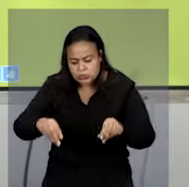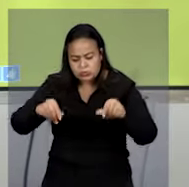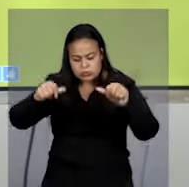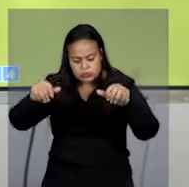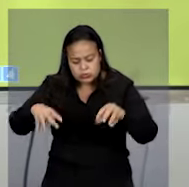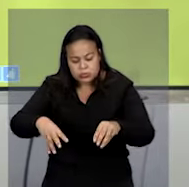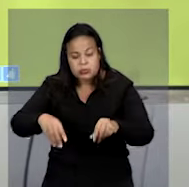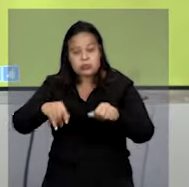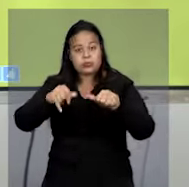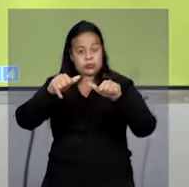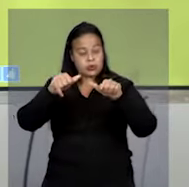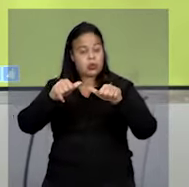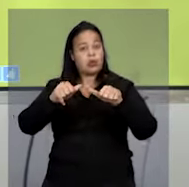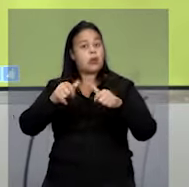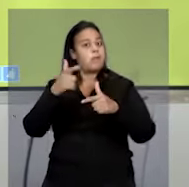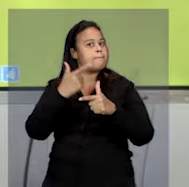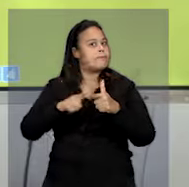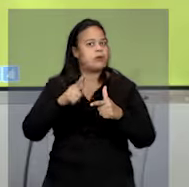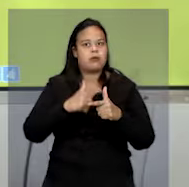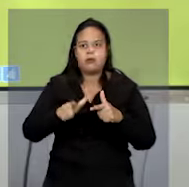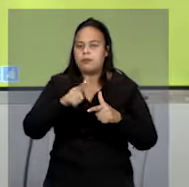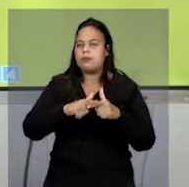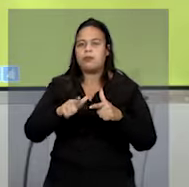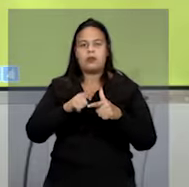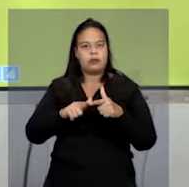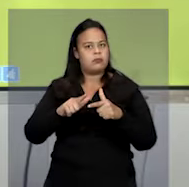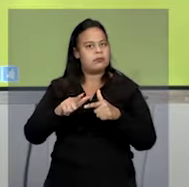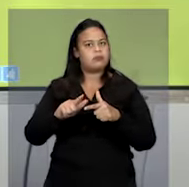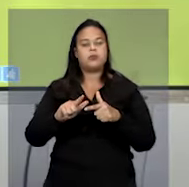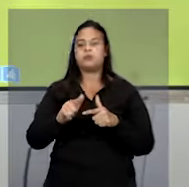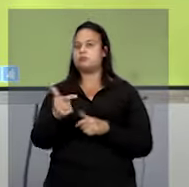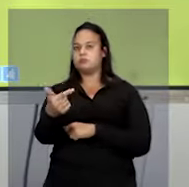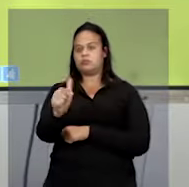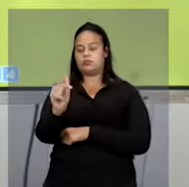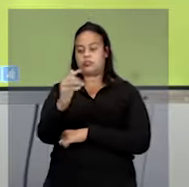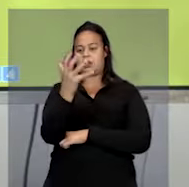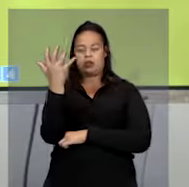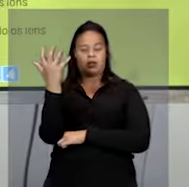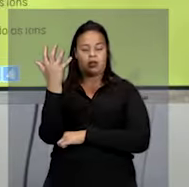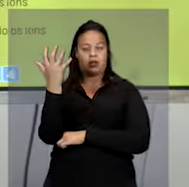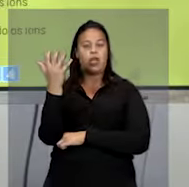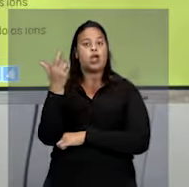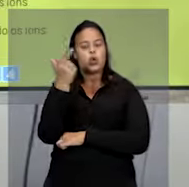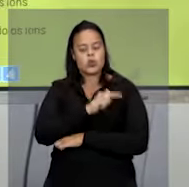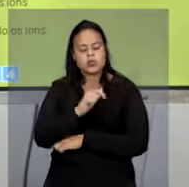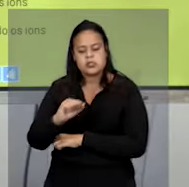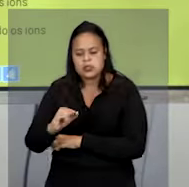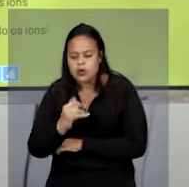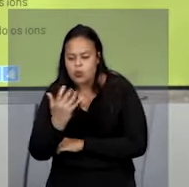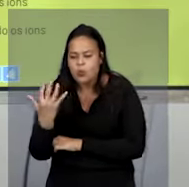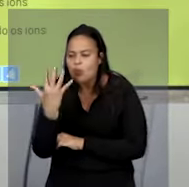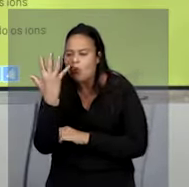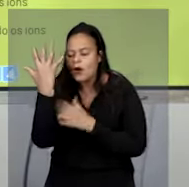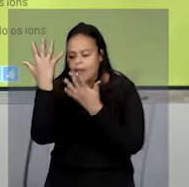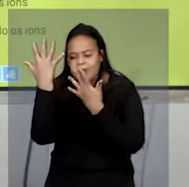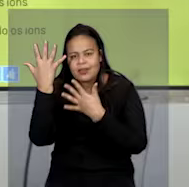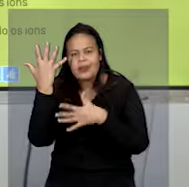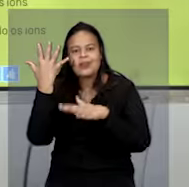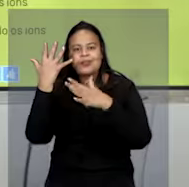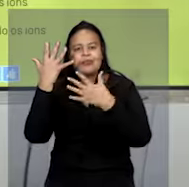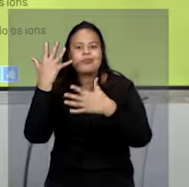esse alumínio não danifique as plantas e a planta possa crescer naturalmente. Para